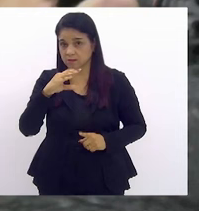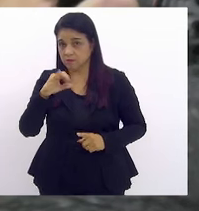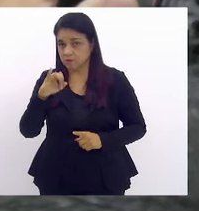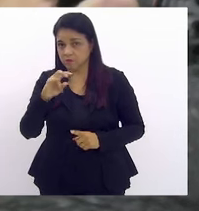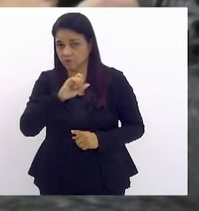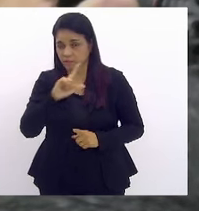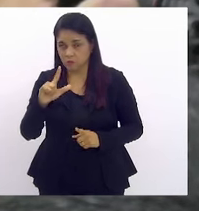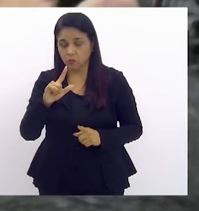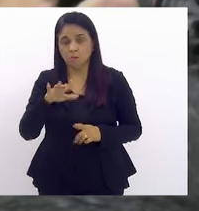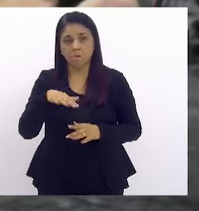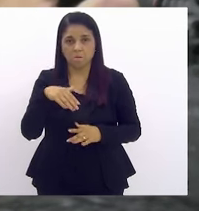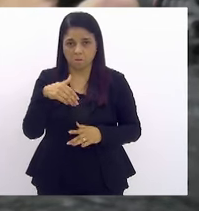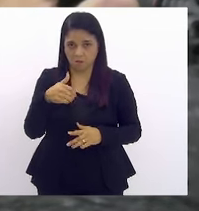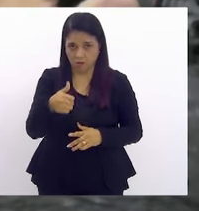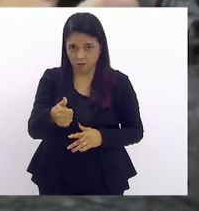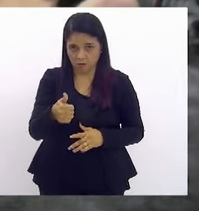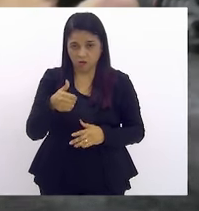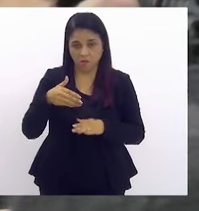E, assim,